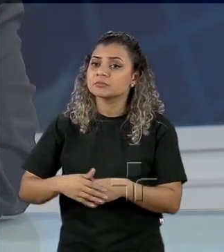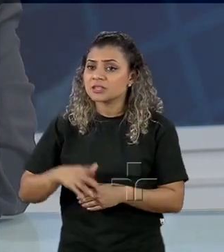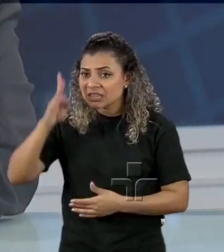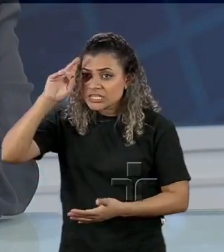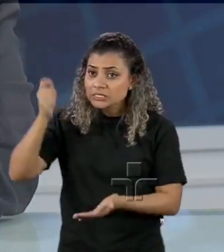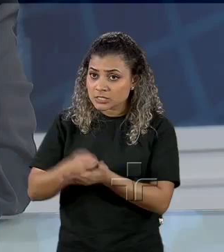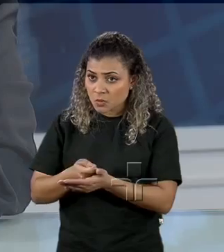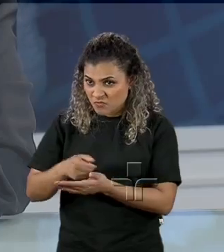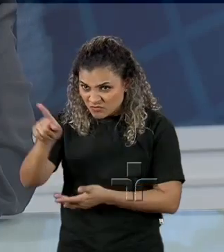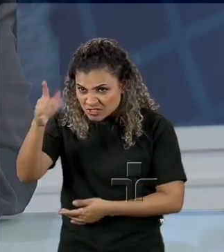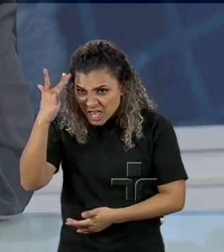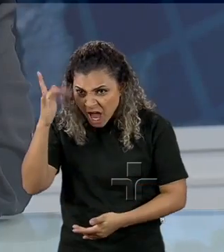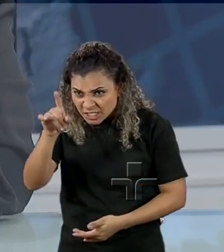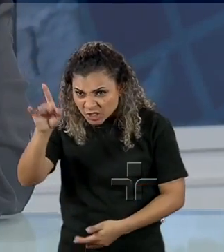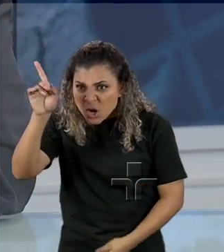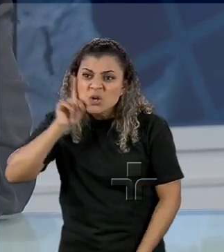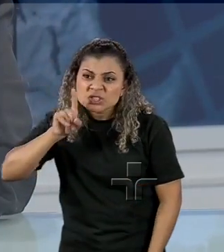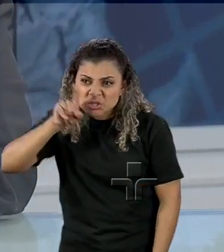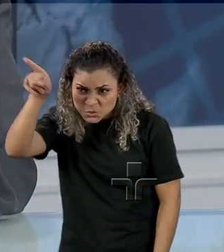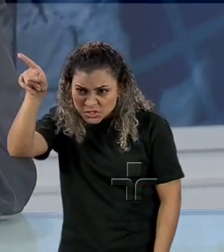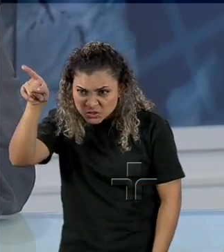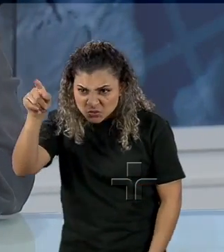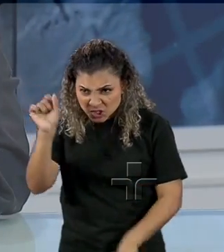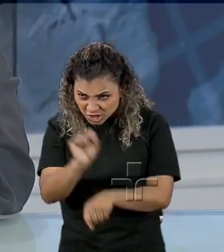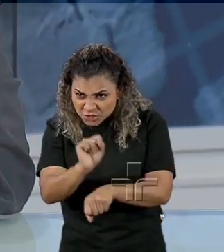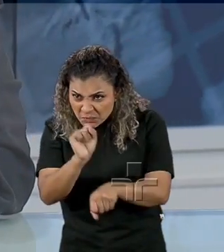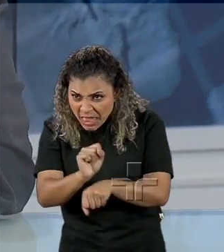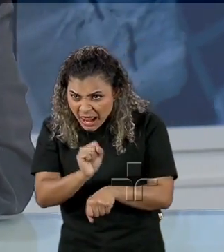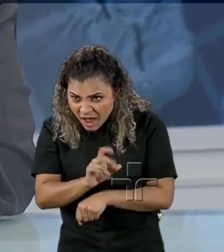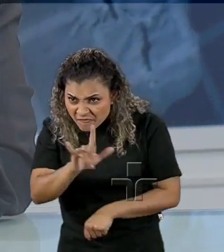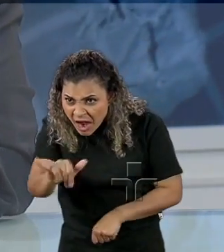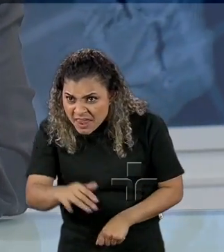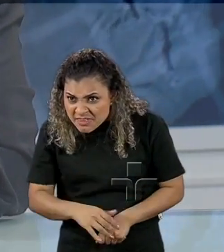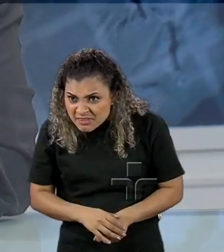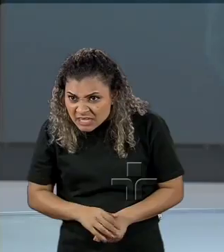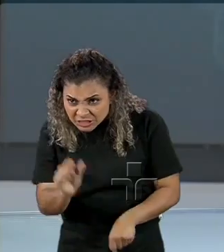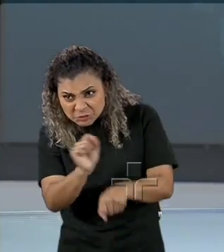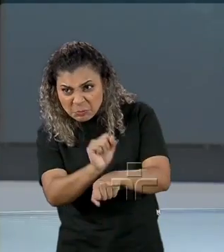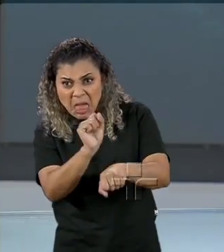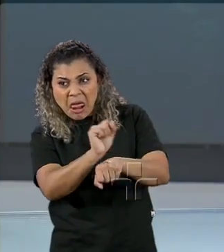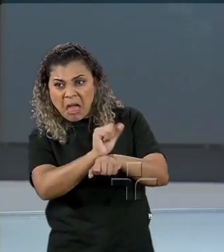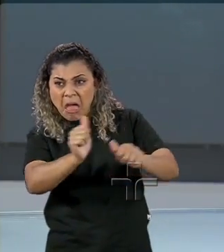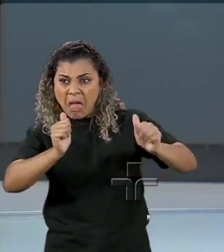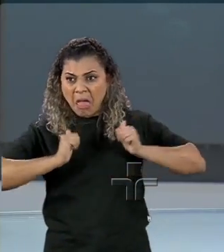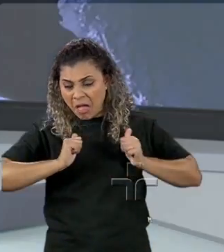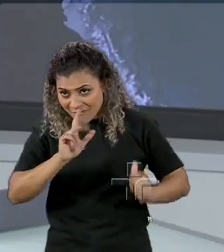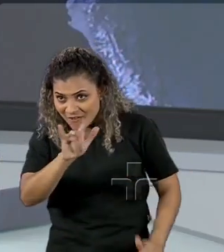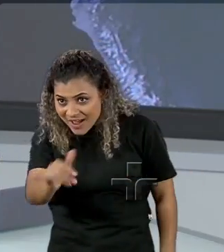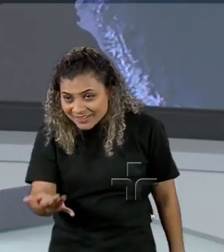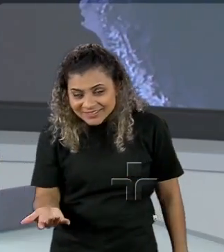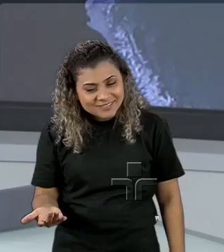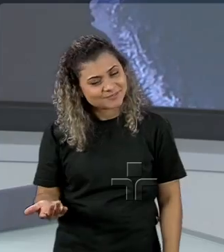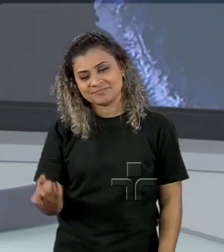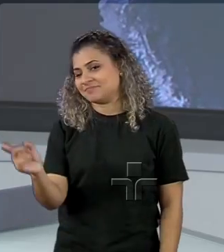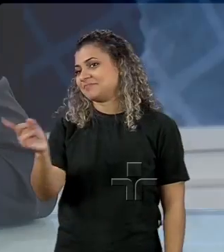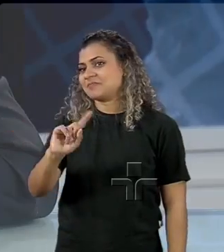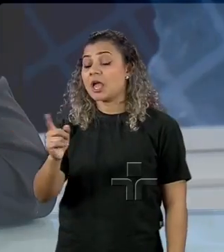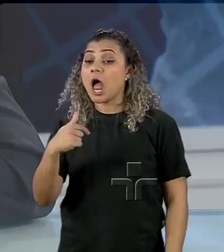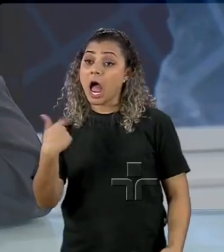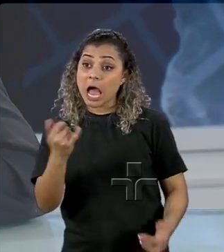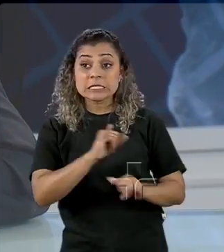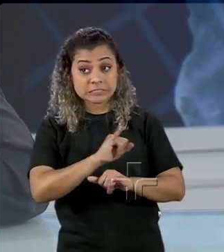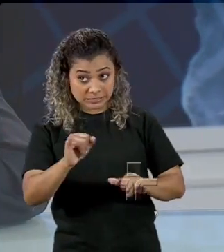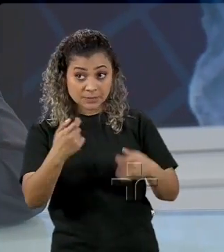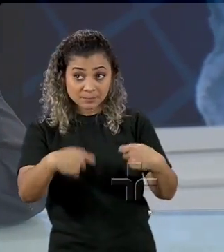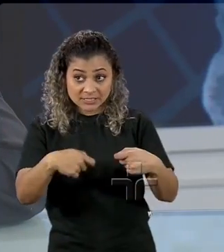a nação norte-americana iria aguardar que houvesse uma solução e diria a nós o seguinte: olha, se precisar